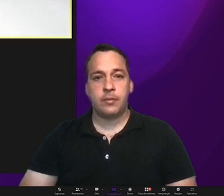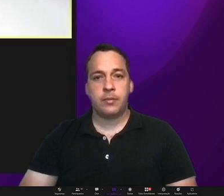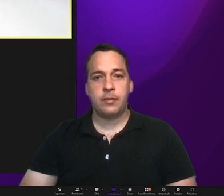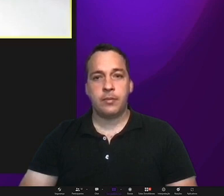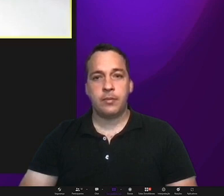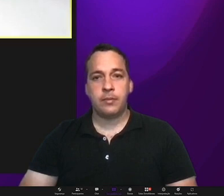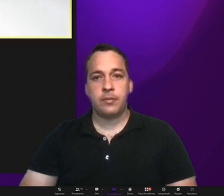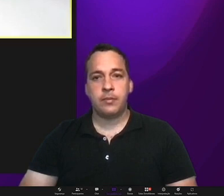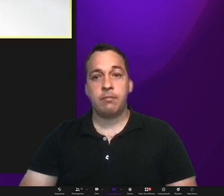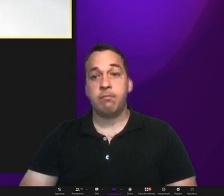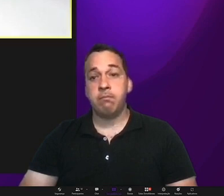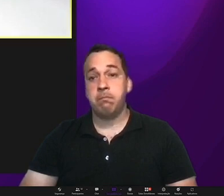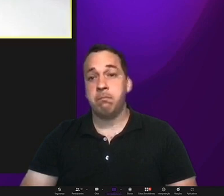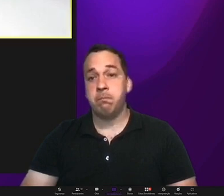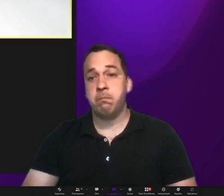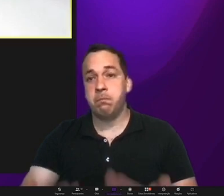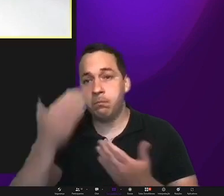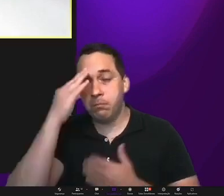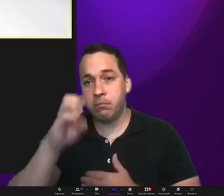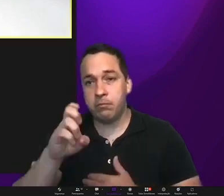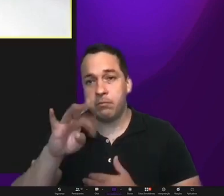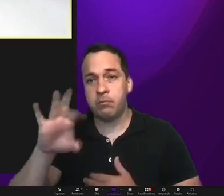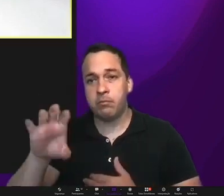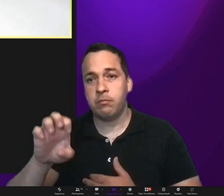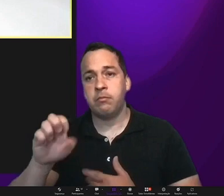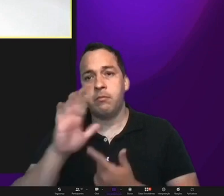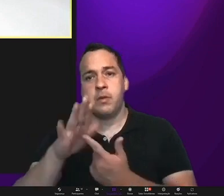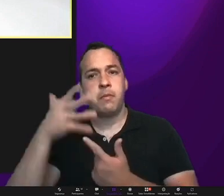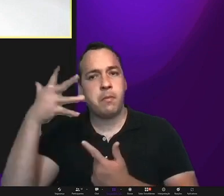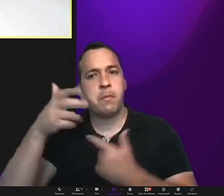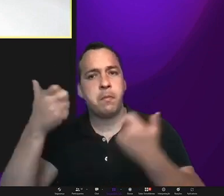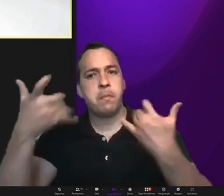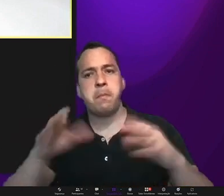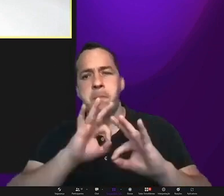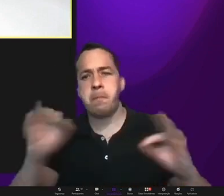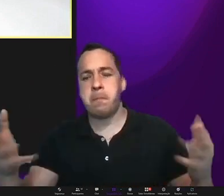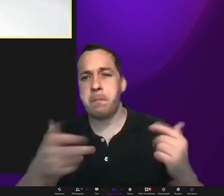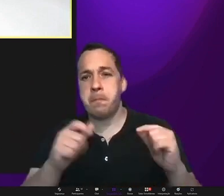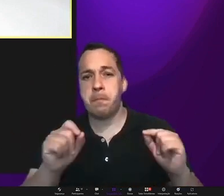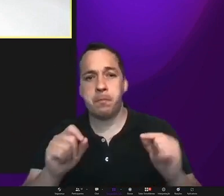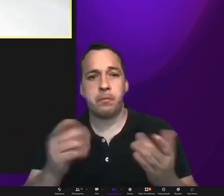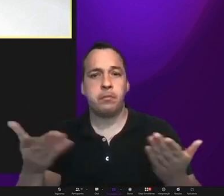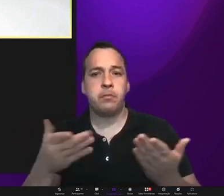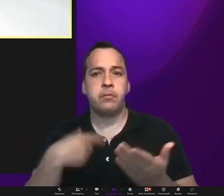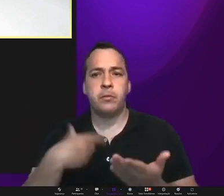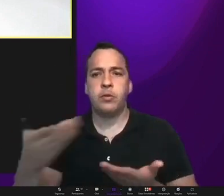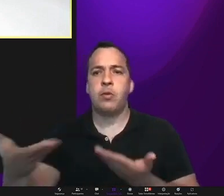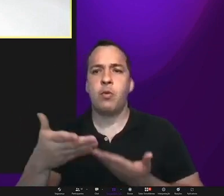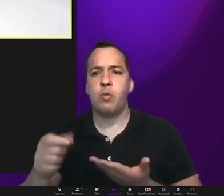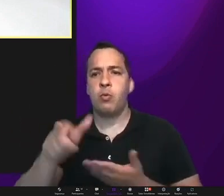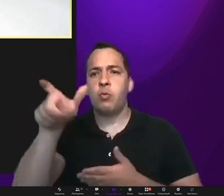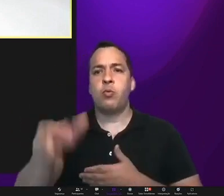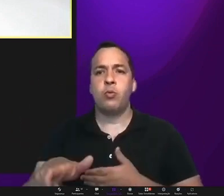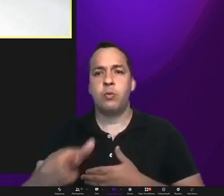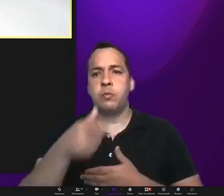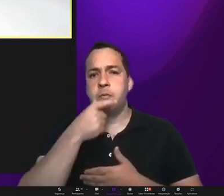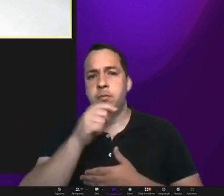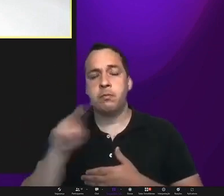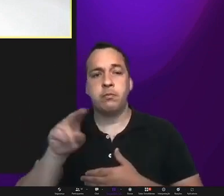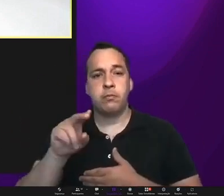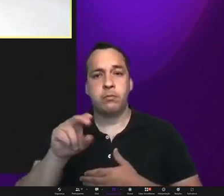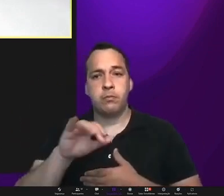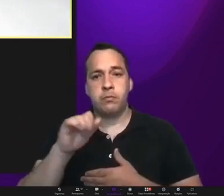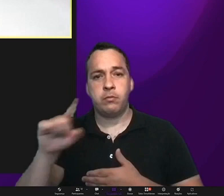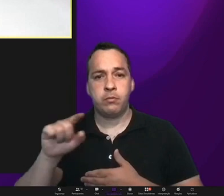Obrigado, Etienne, pela apresentação. E agora eu gostaria de convidar o Dr. João